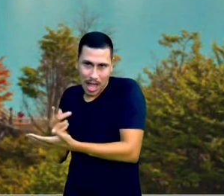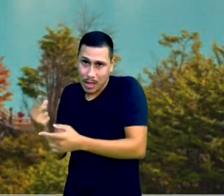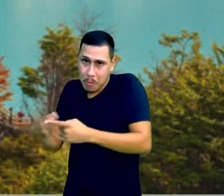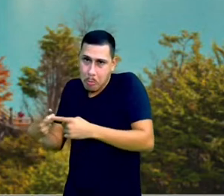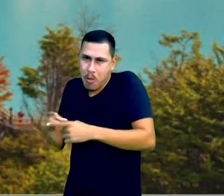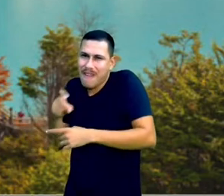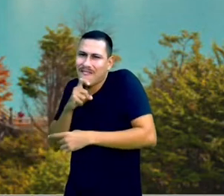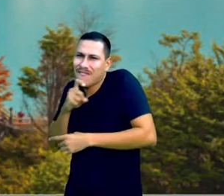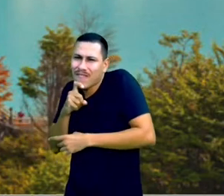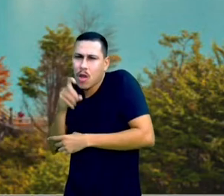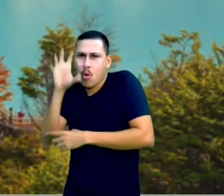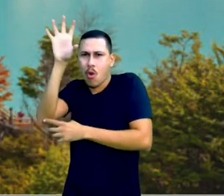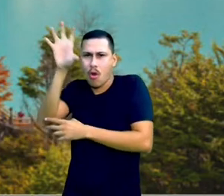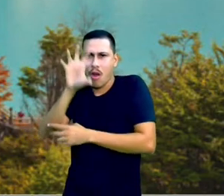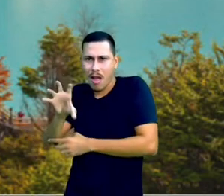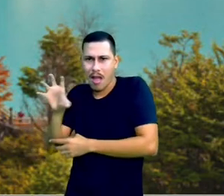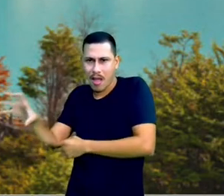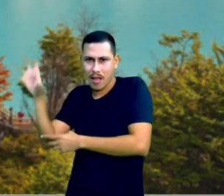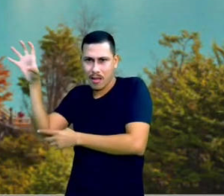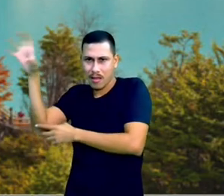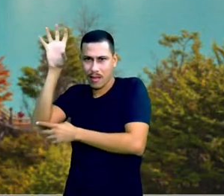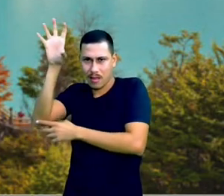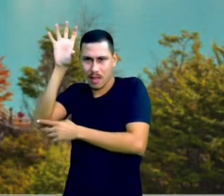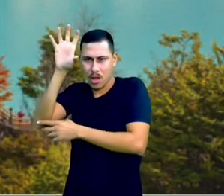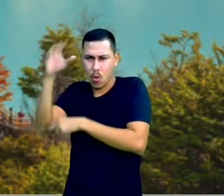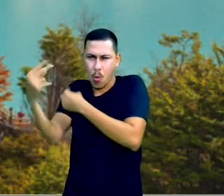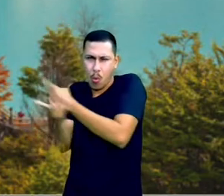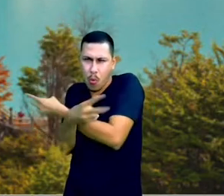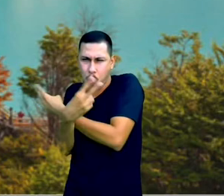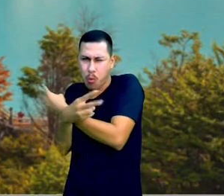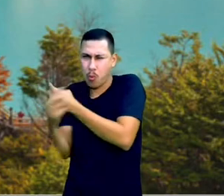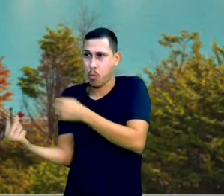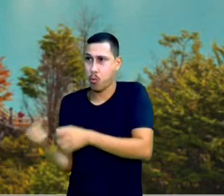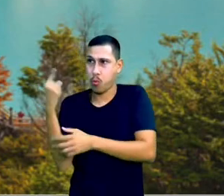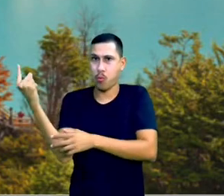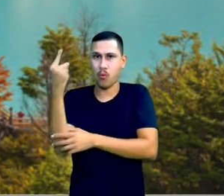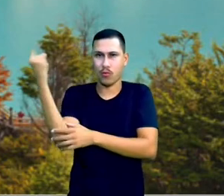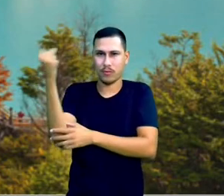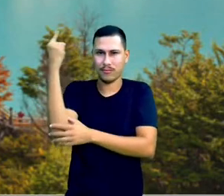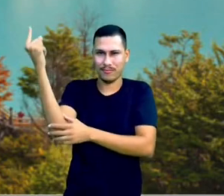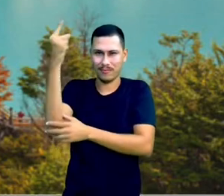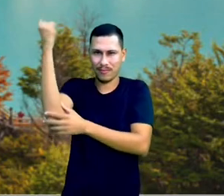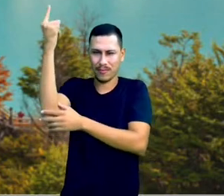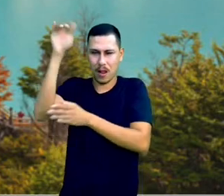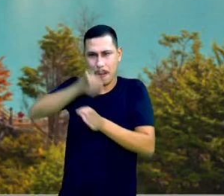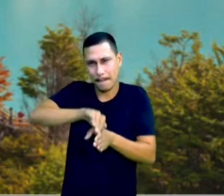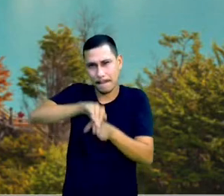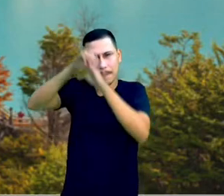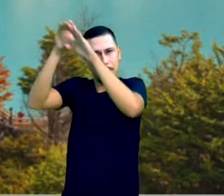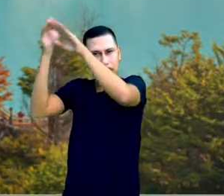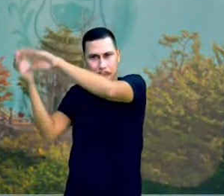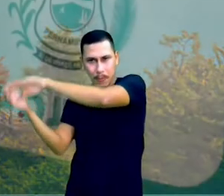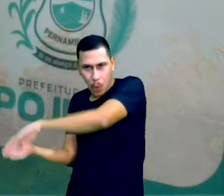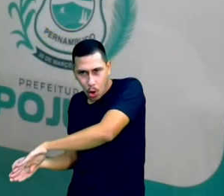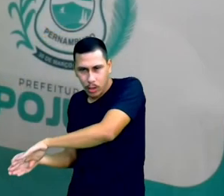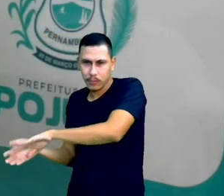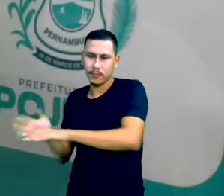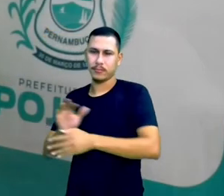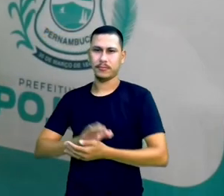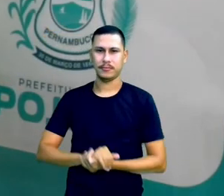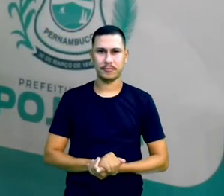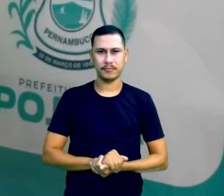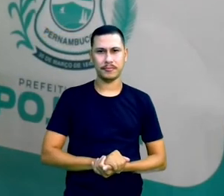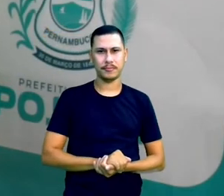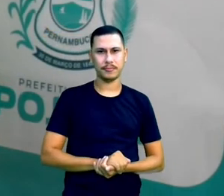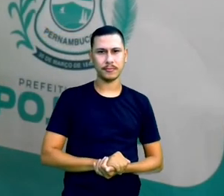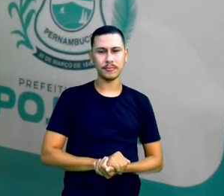nas regiões de altitudes elevadas, como os picos de montanhas ou zonas polares. Então,